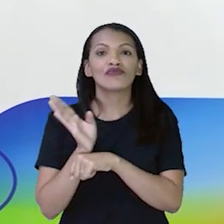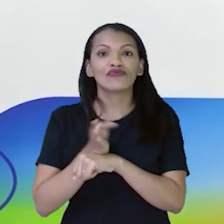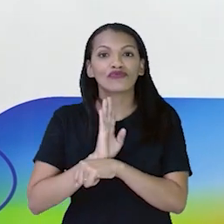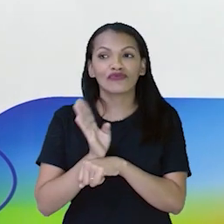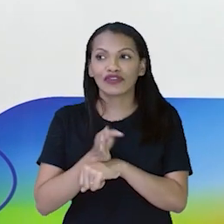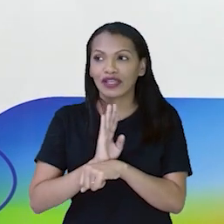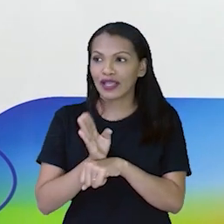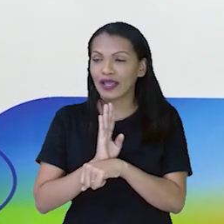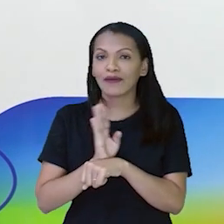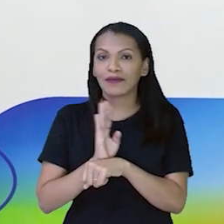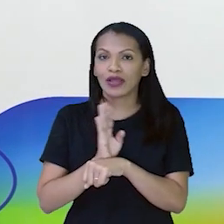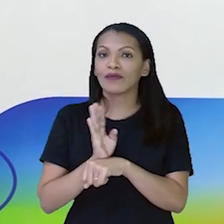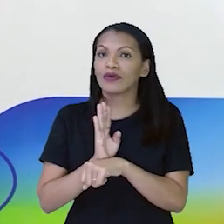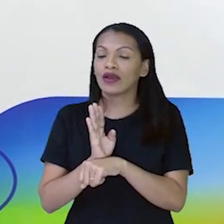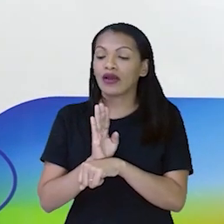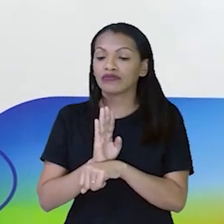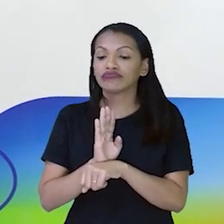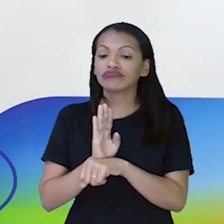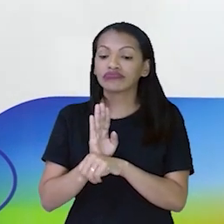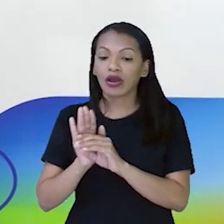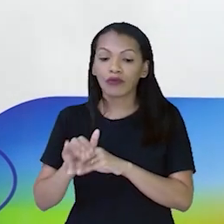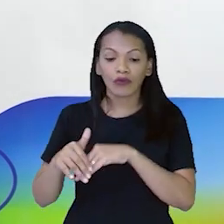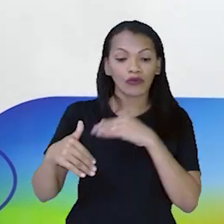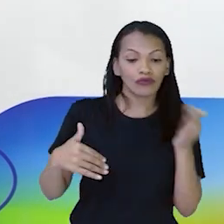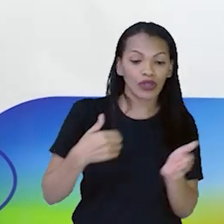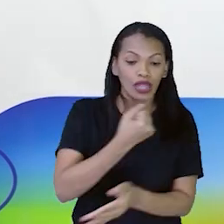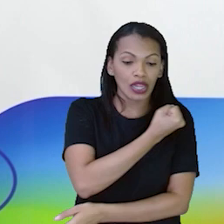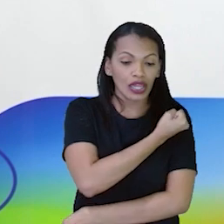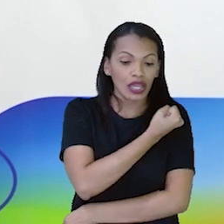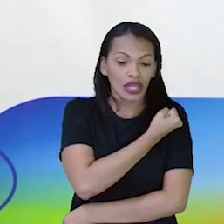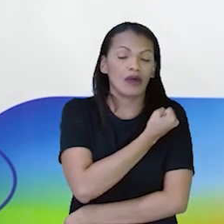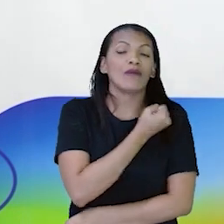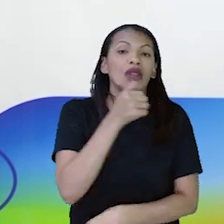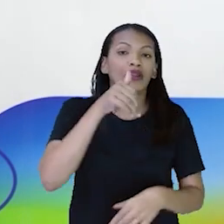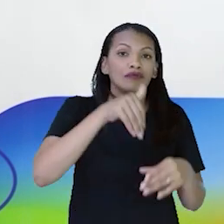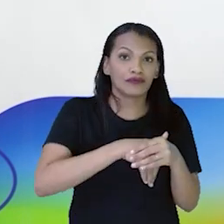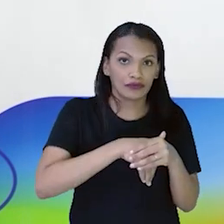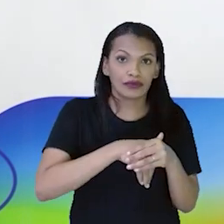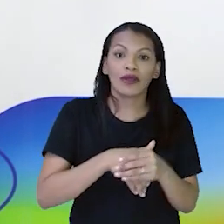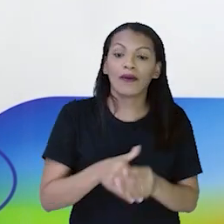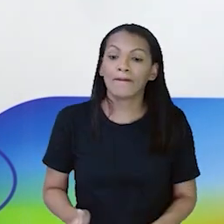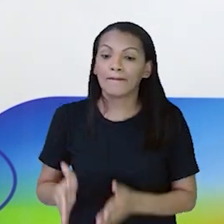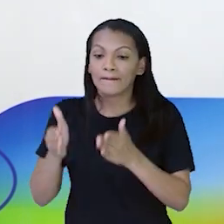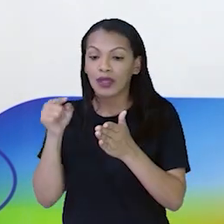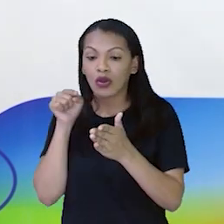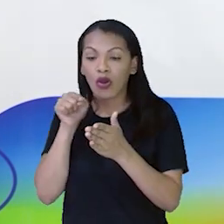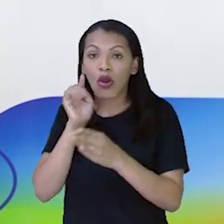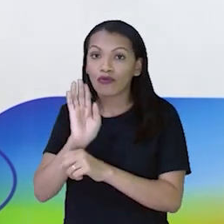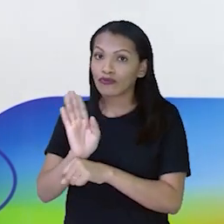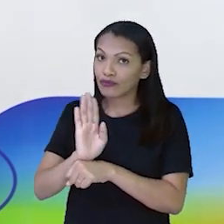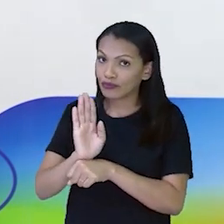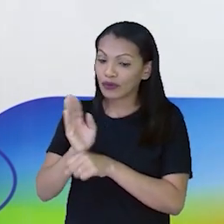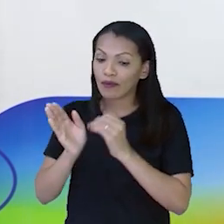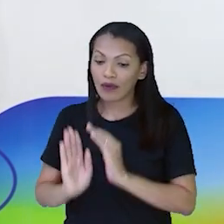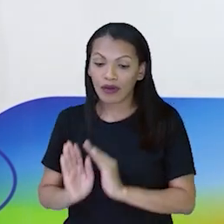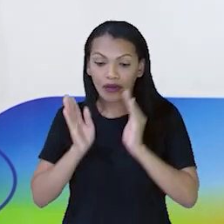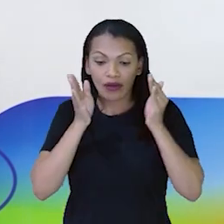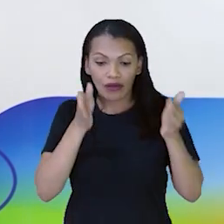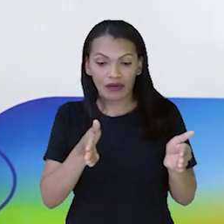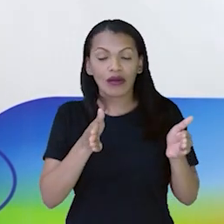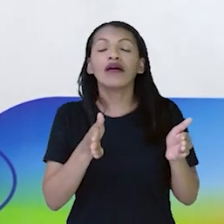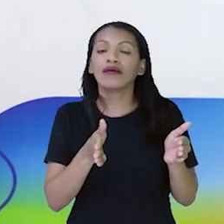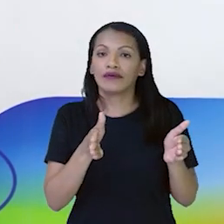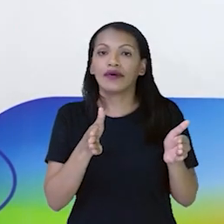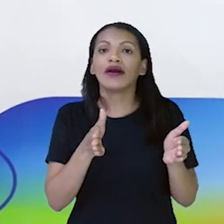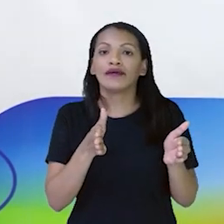E do lado tem números de votos. Então, nessa primeira coluna, eu estou falando dos filmes. E na segunda coluna,